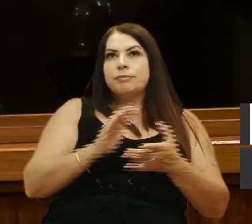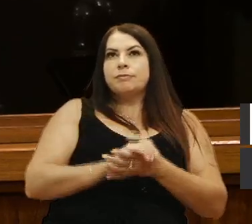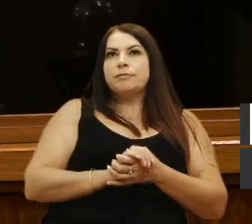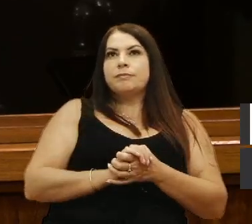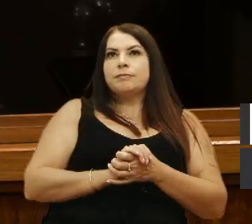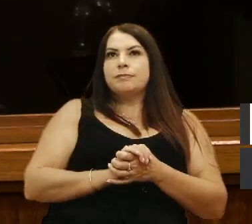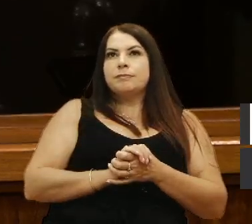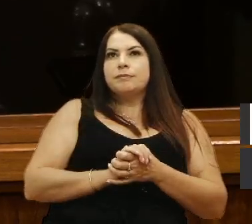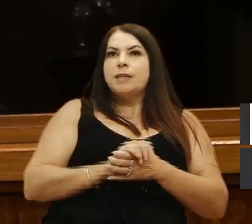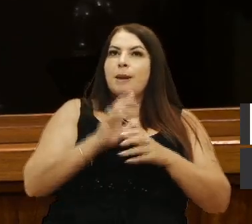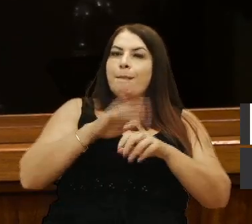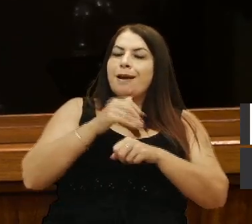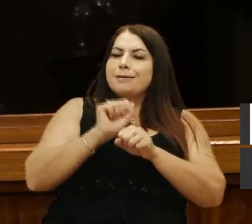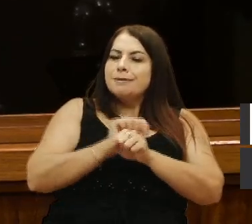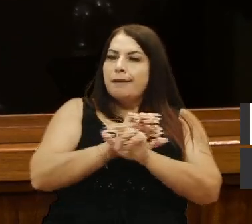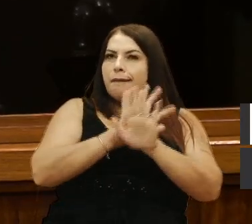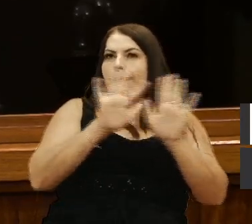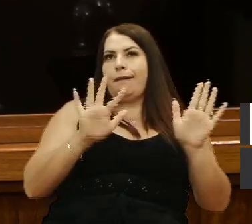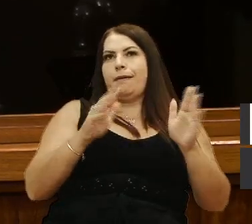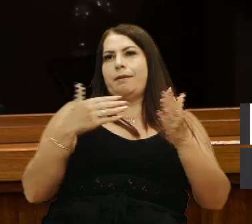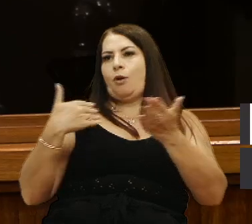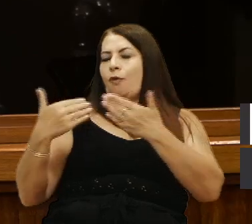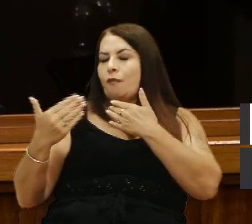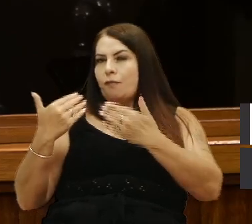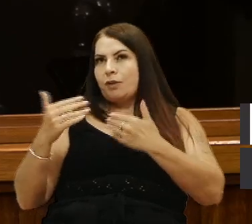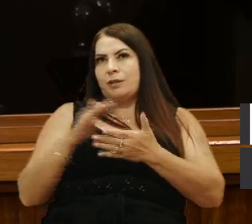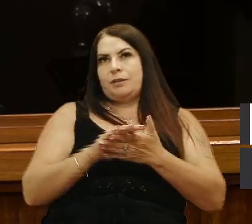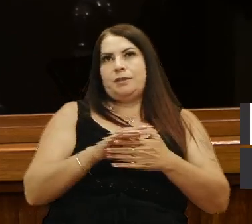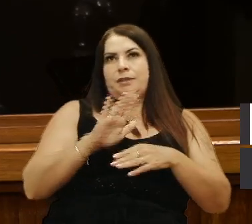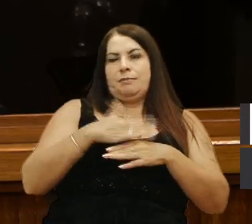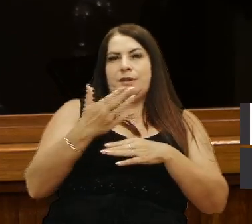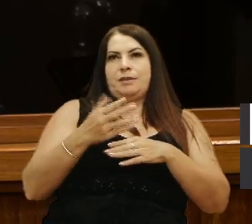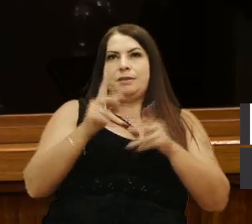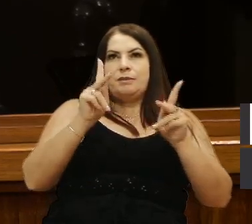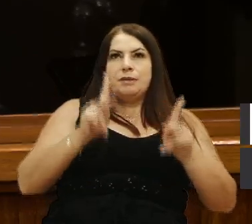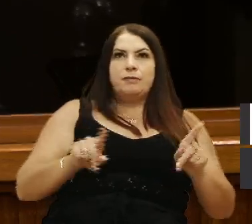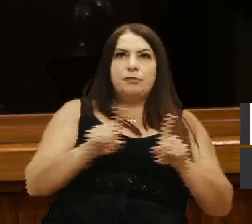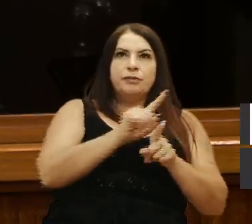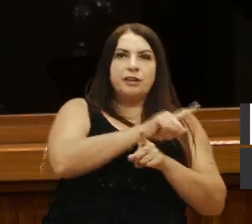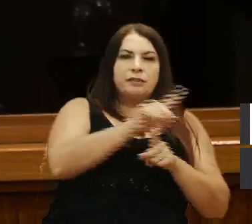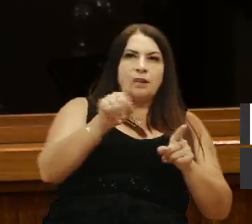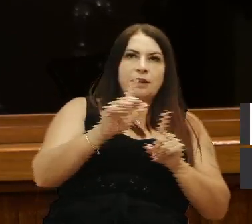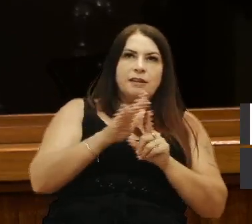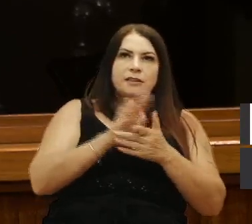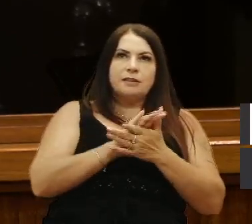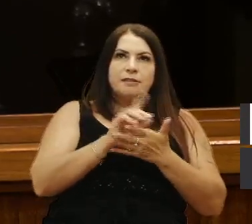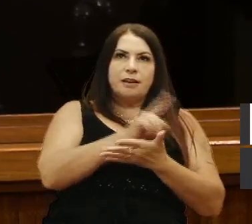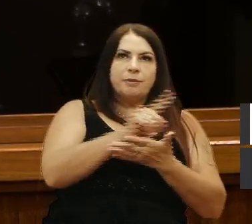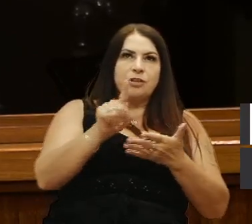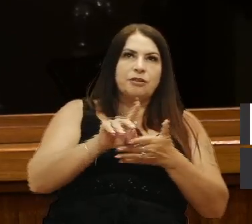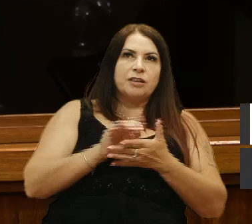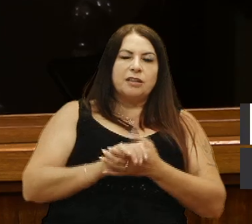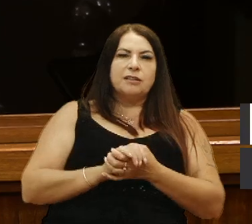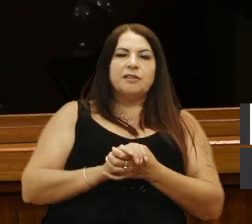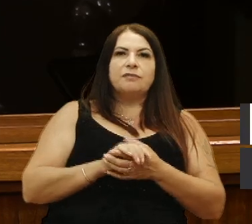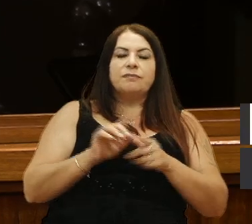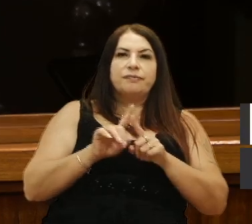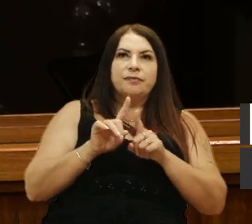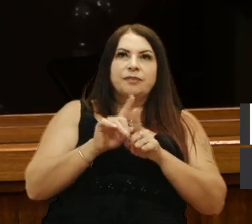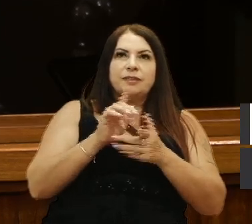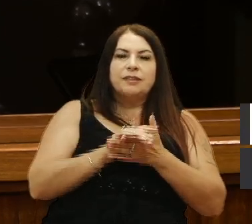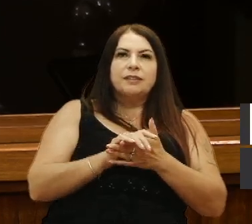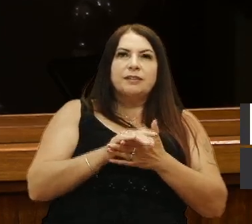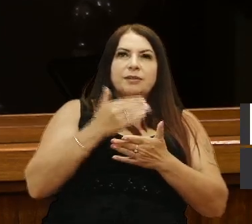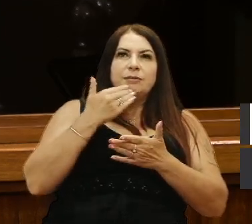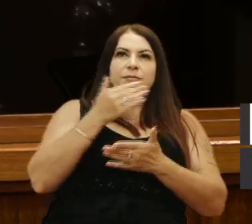mais transparente, converse mais com as pessoas, que as pessoas podem até entender. Nós